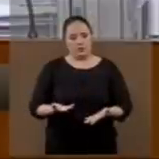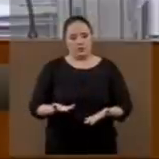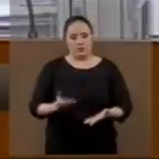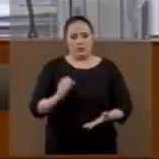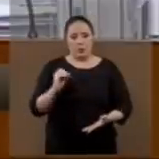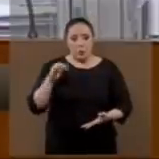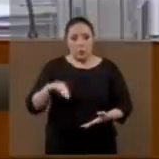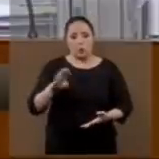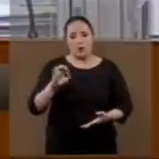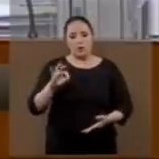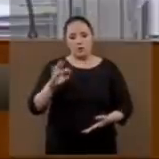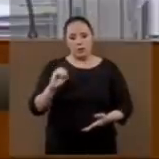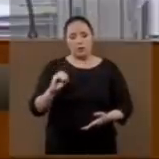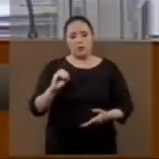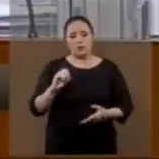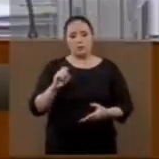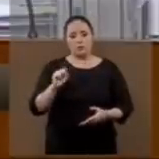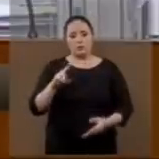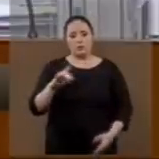Com efeito suspensivo.